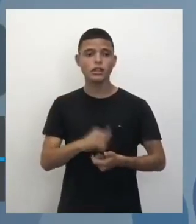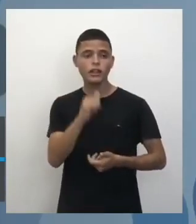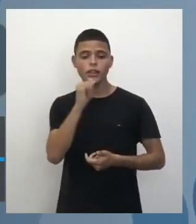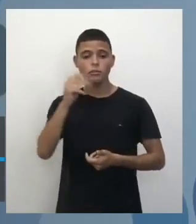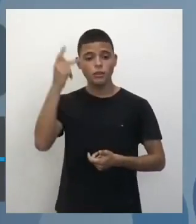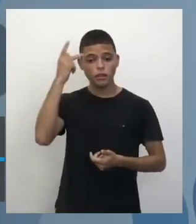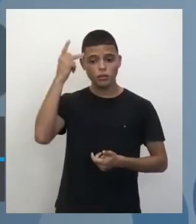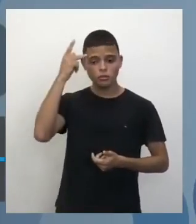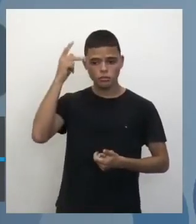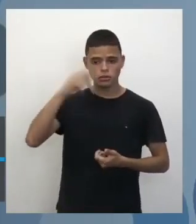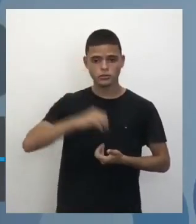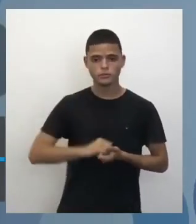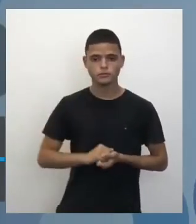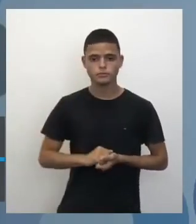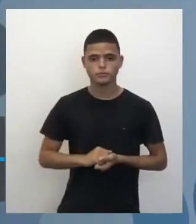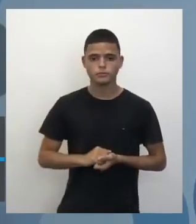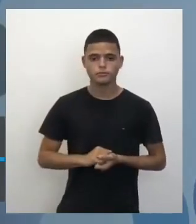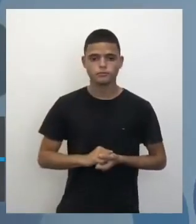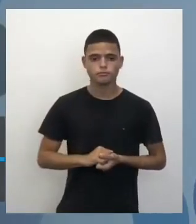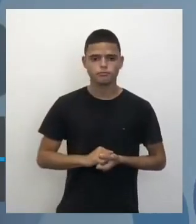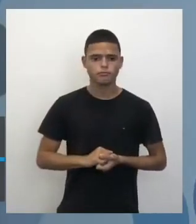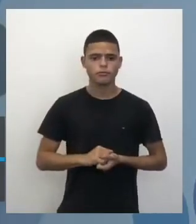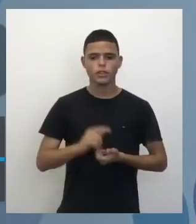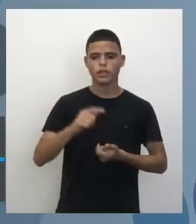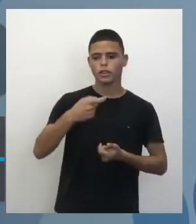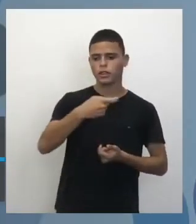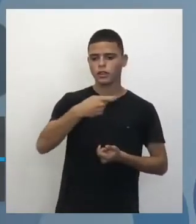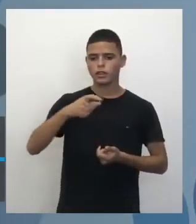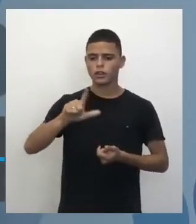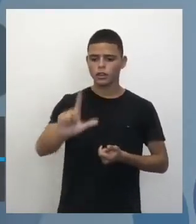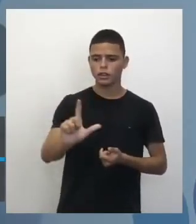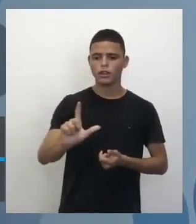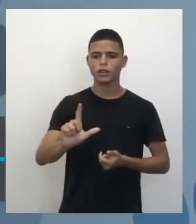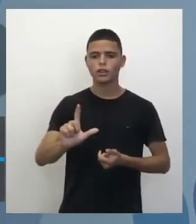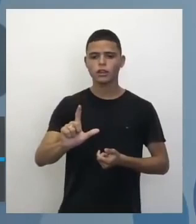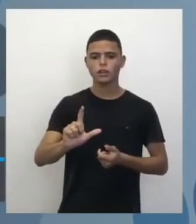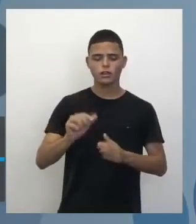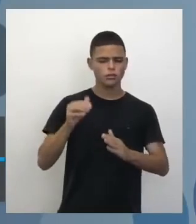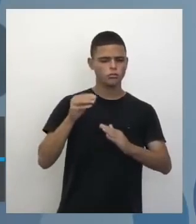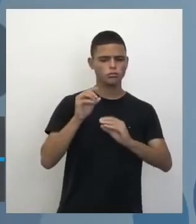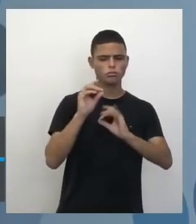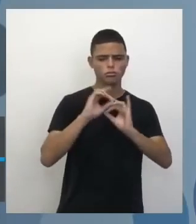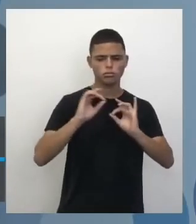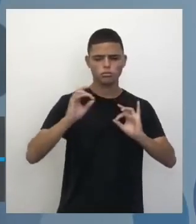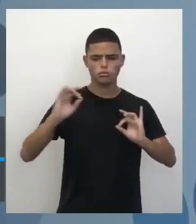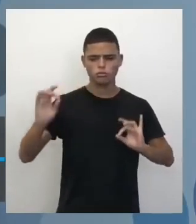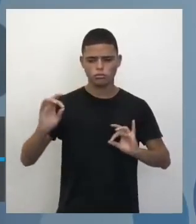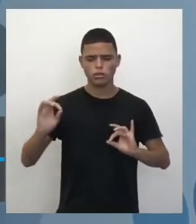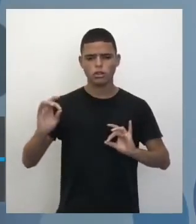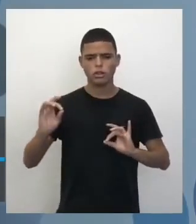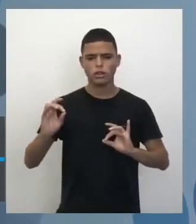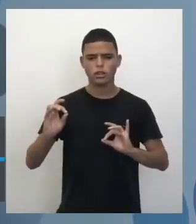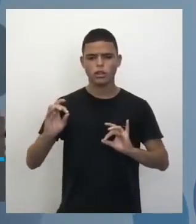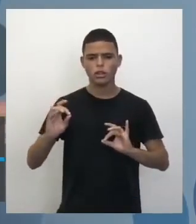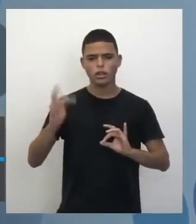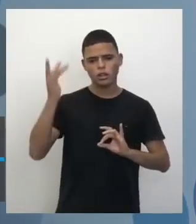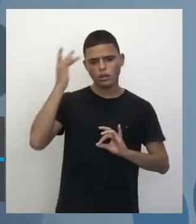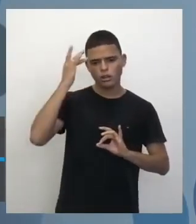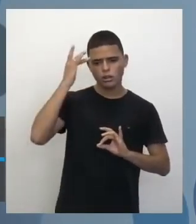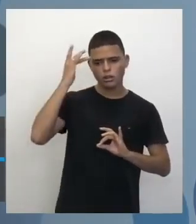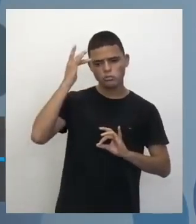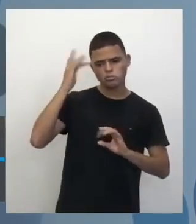exemplo, São Paulo lá da Zona Leste, lá do extremo leste, é tão diferente da São Paulo do extremo